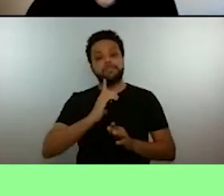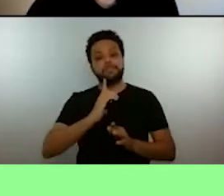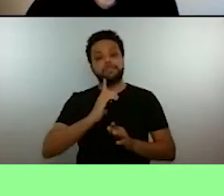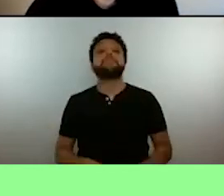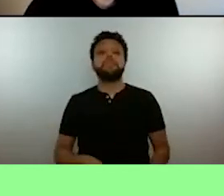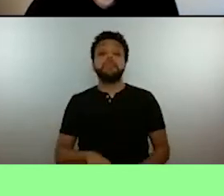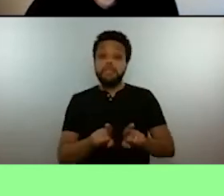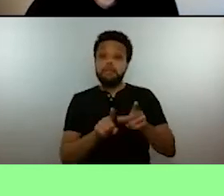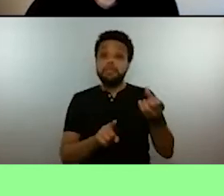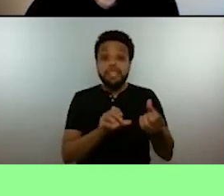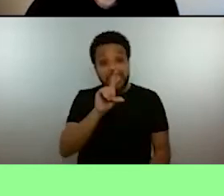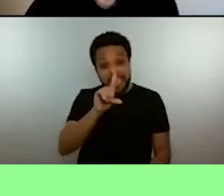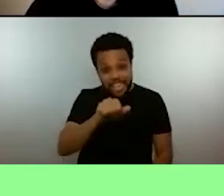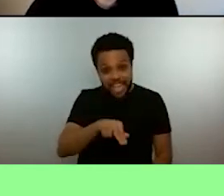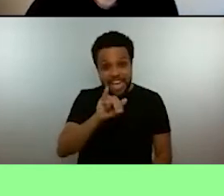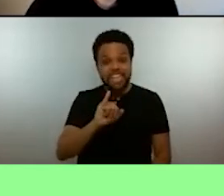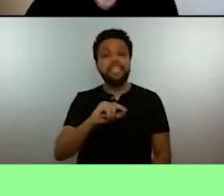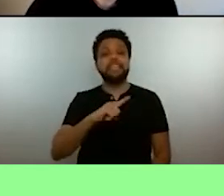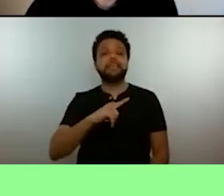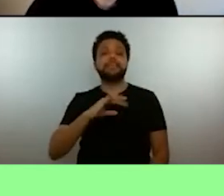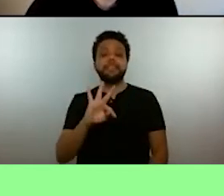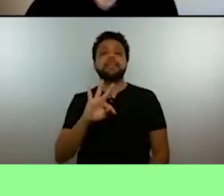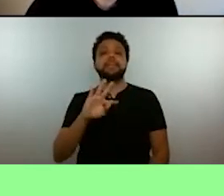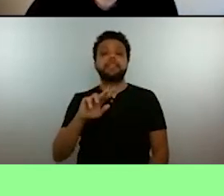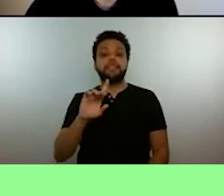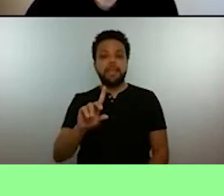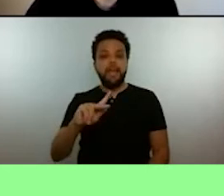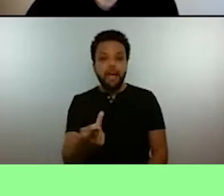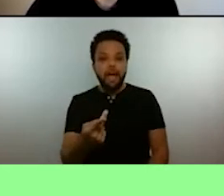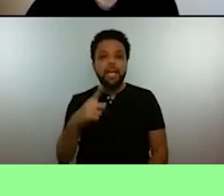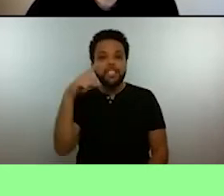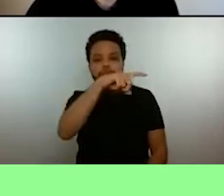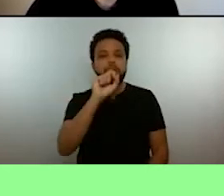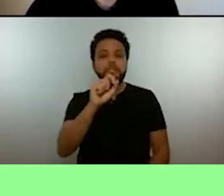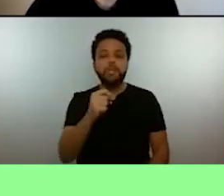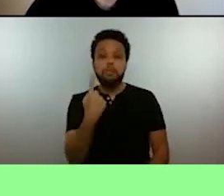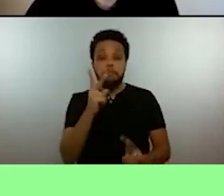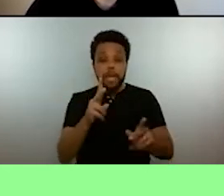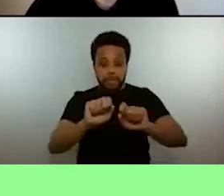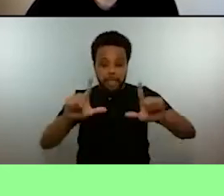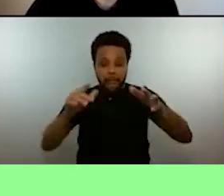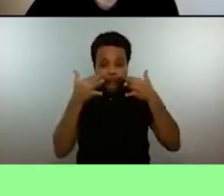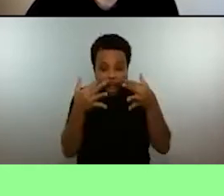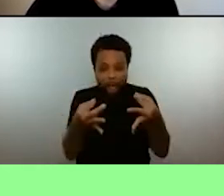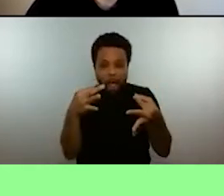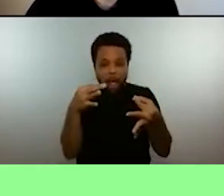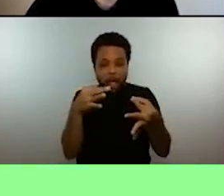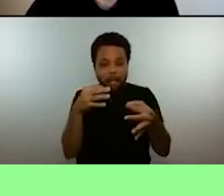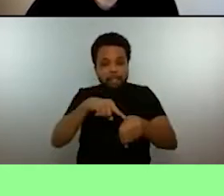que tem TDAH, que tem essa dificuldade de ter atenção numa tela só, que deu a gente